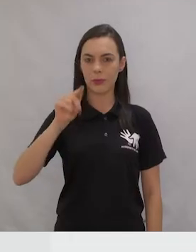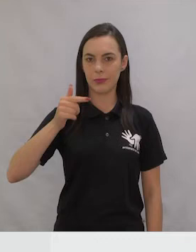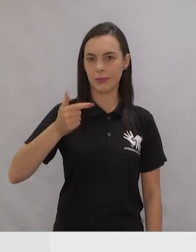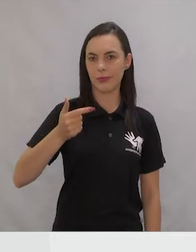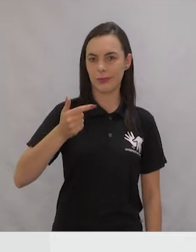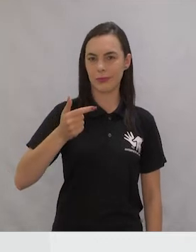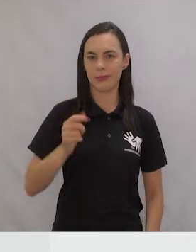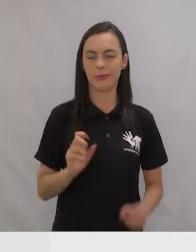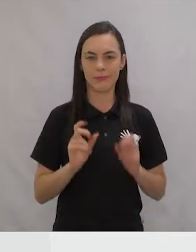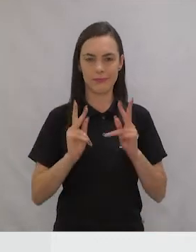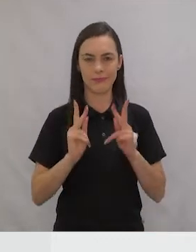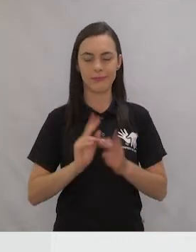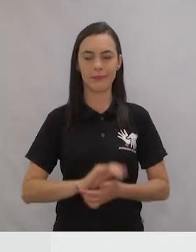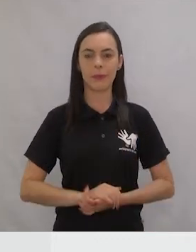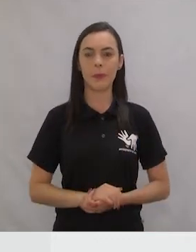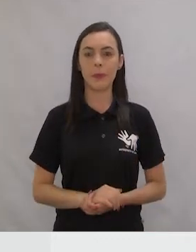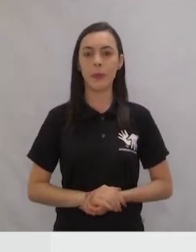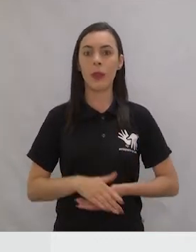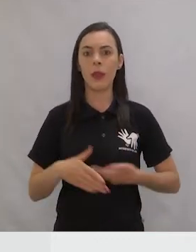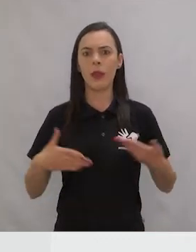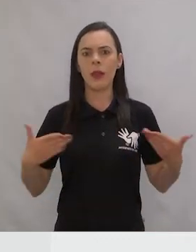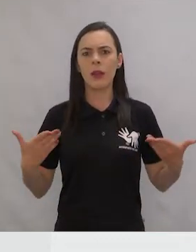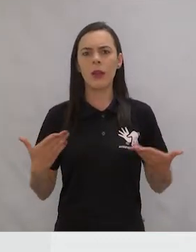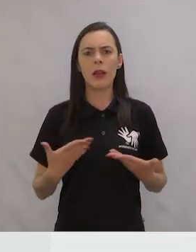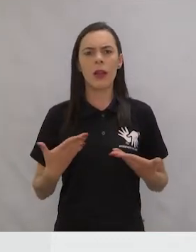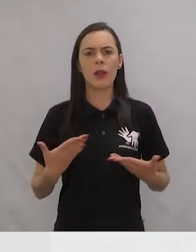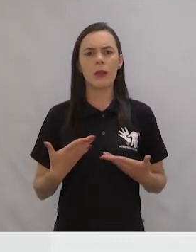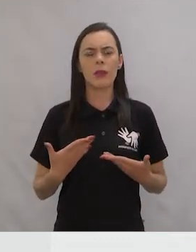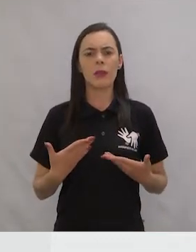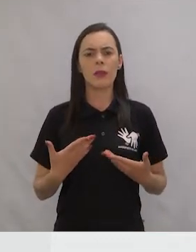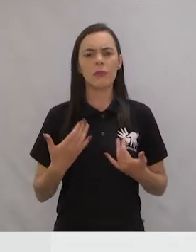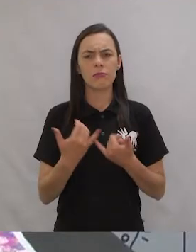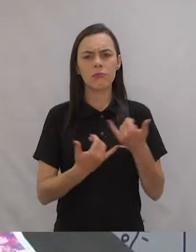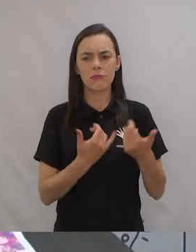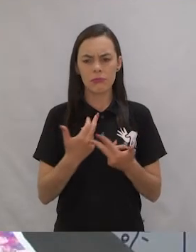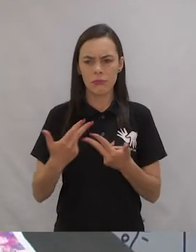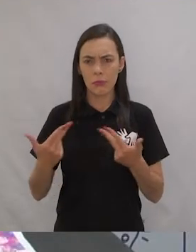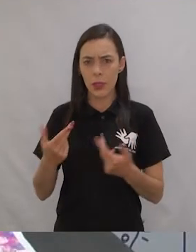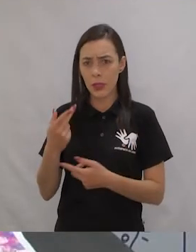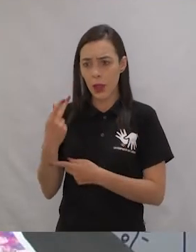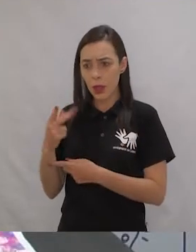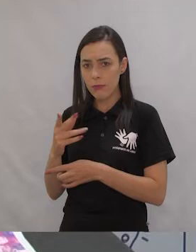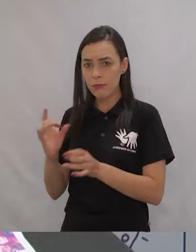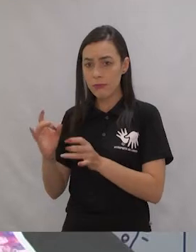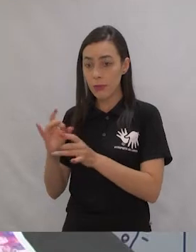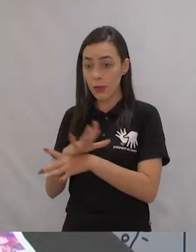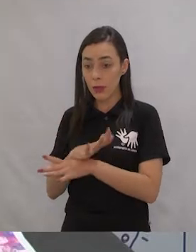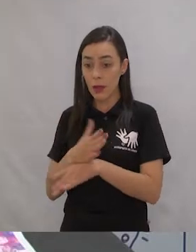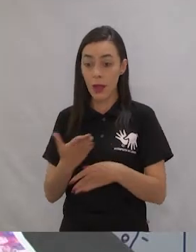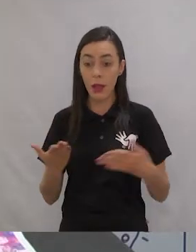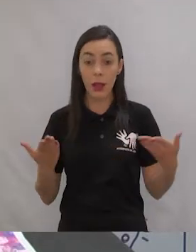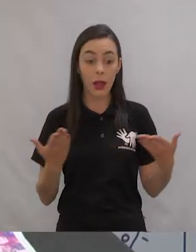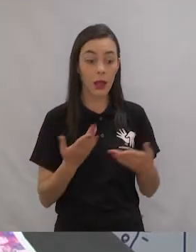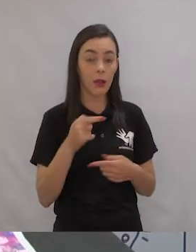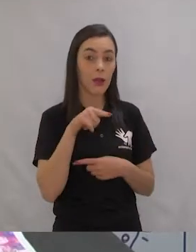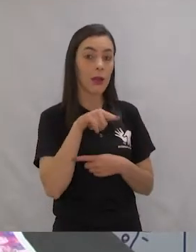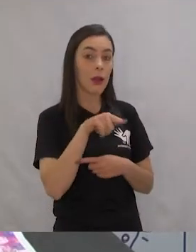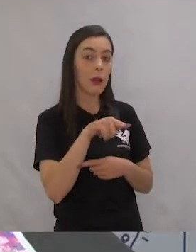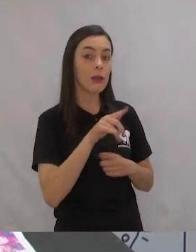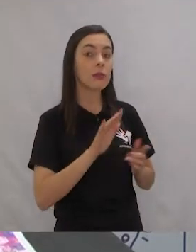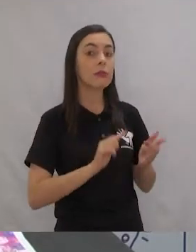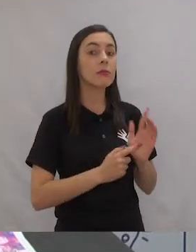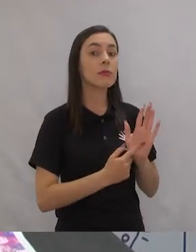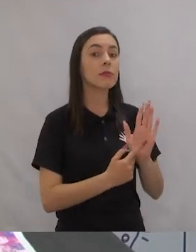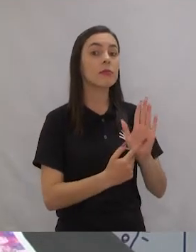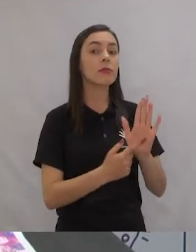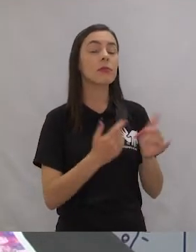unidade. Agora, terminou os brinquedos de Júlio. E agora a Ana está apresentando